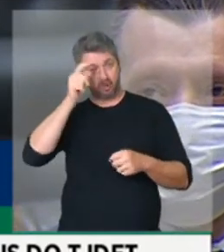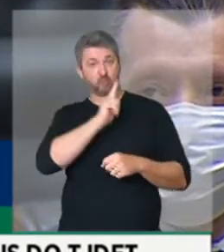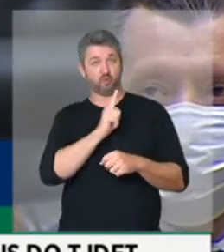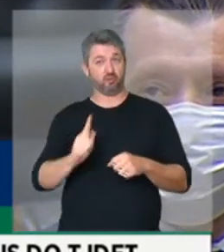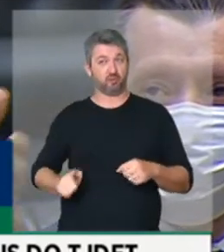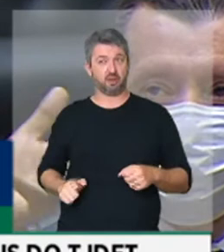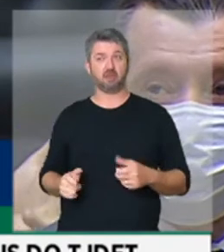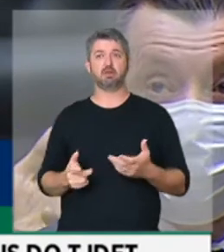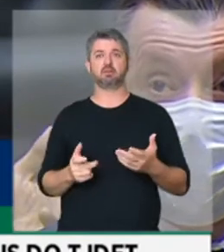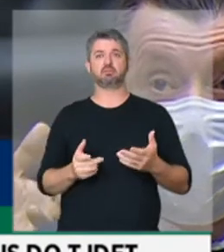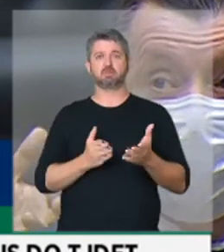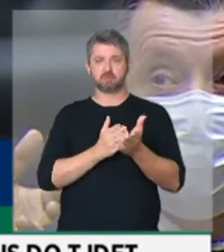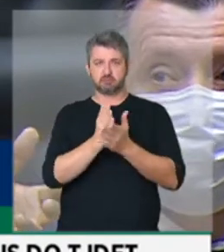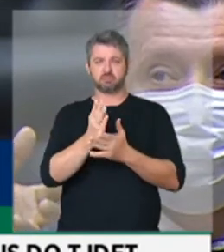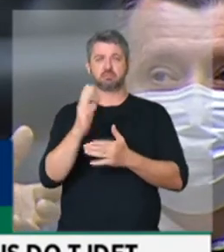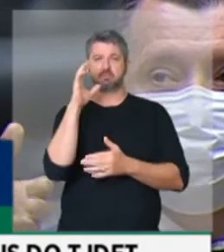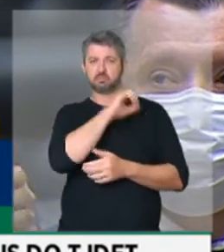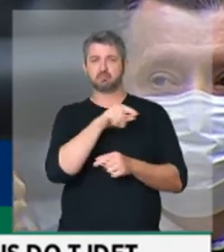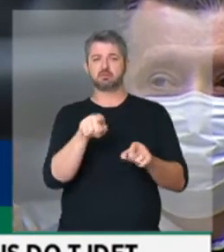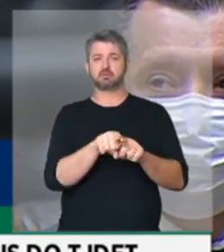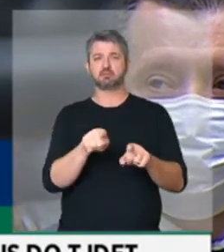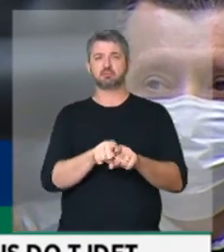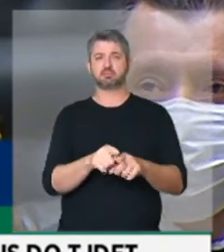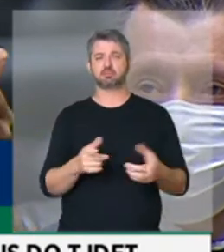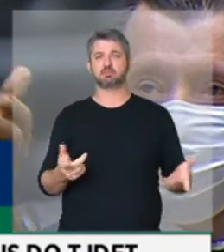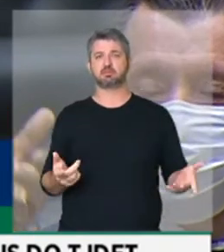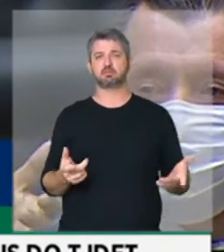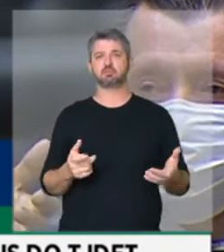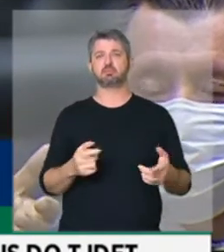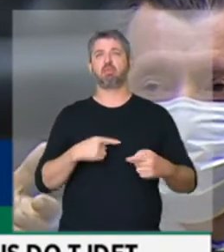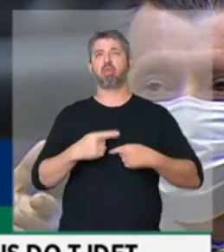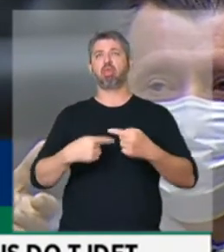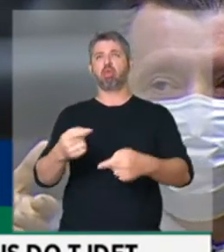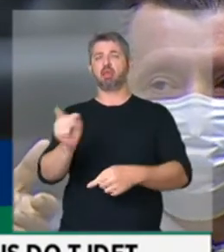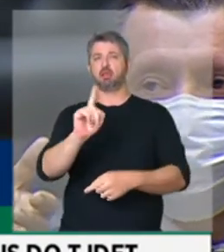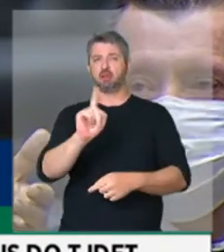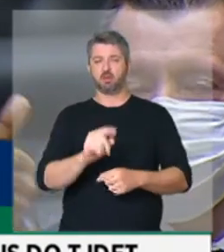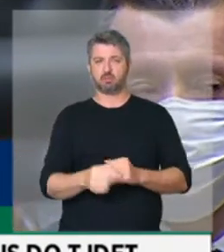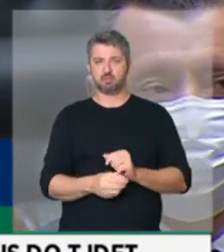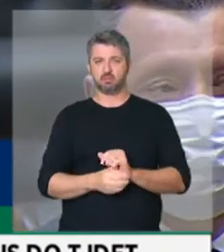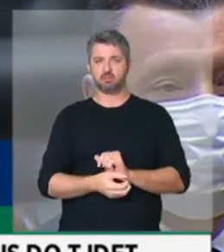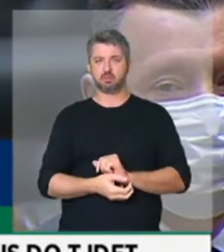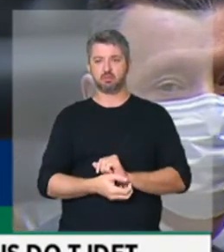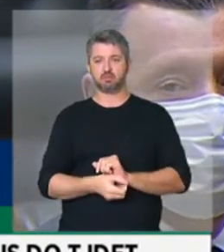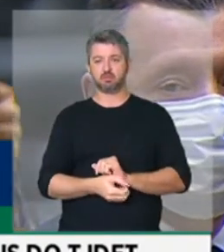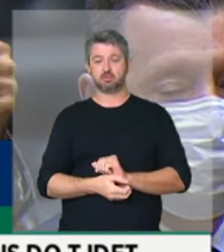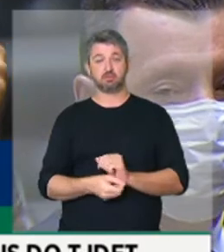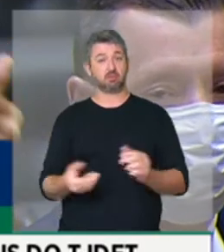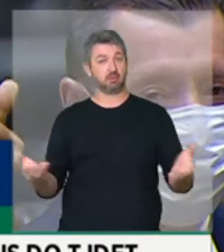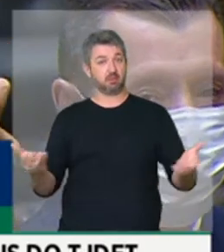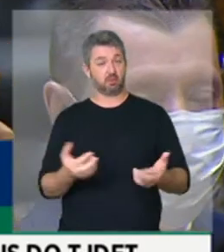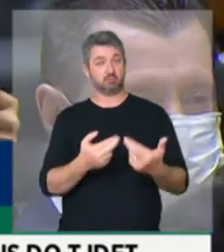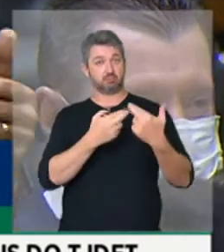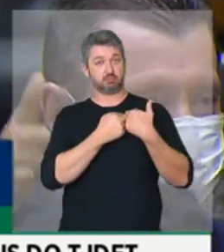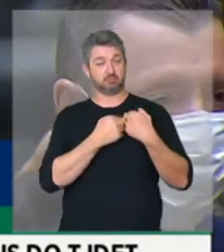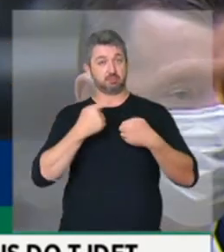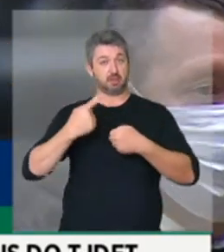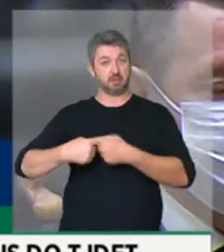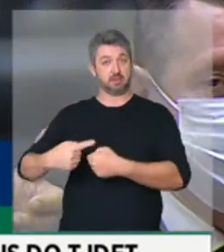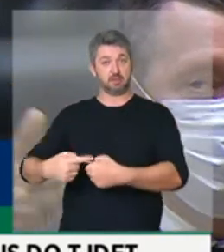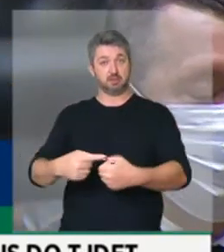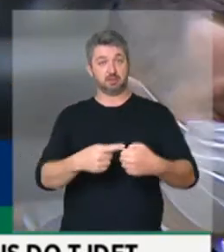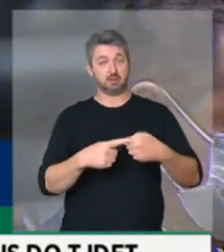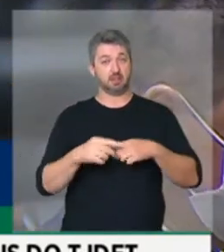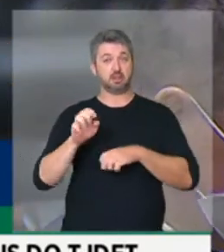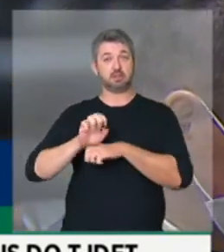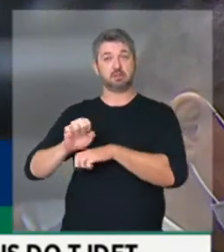governadores, que cumpram imediatamente, que não haja protelação. Cabe agora os municípios e os